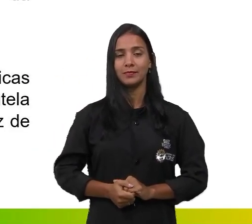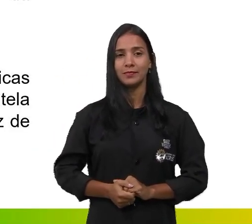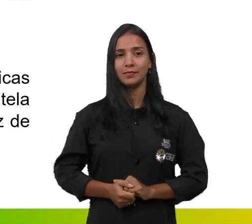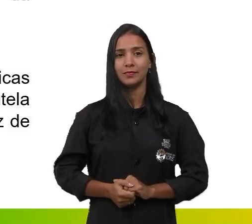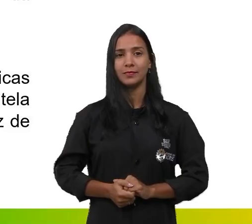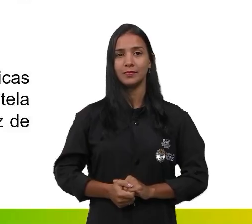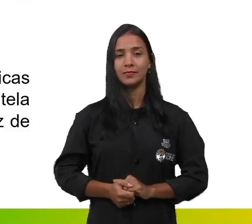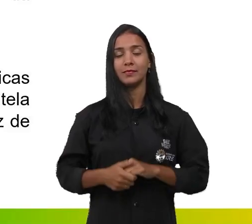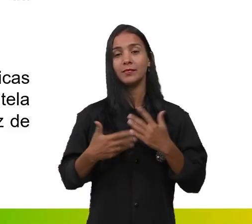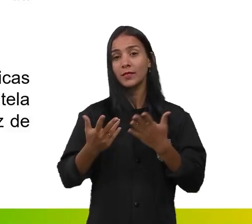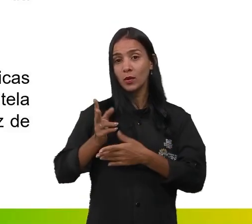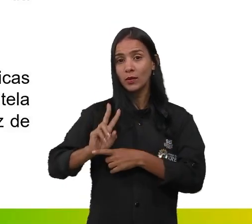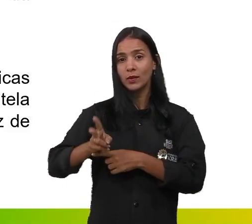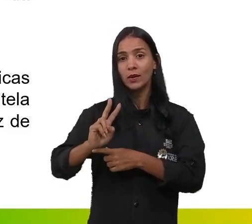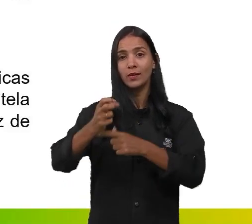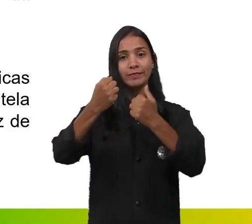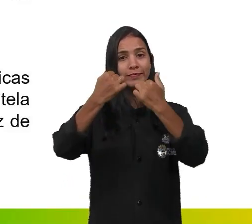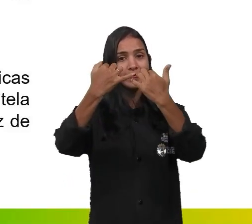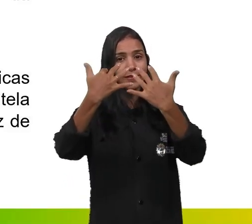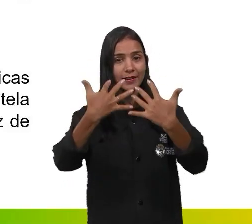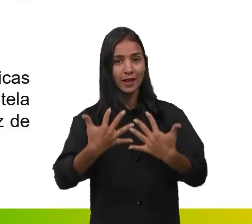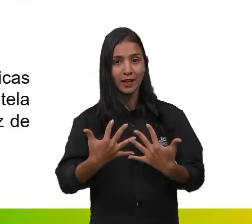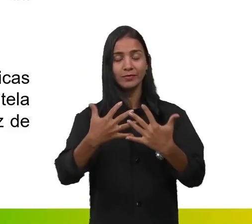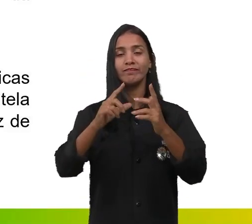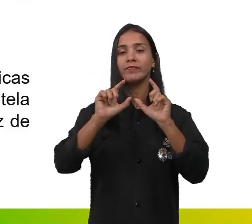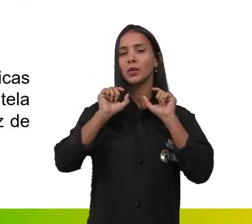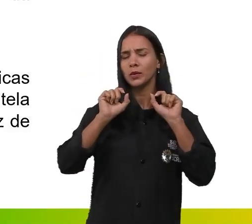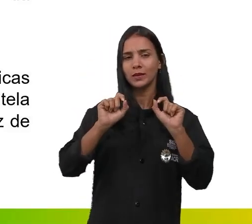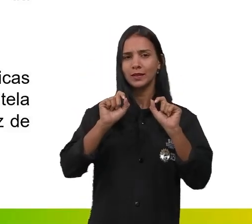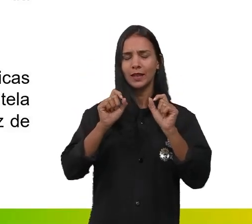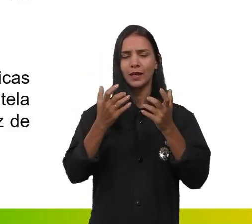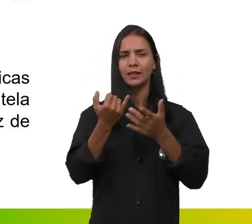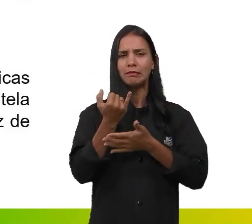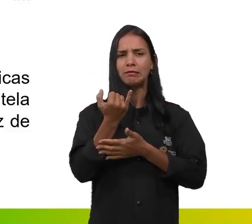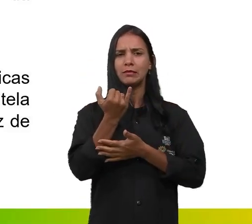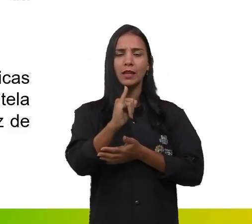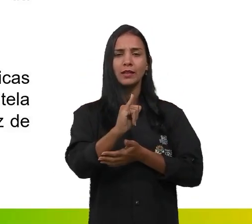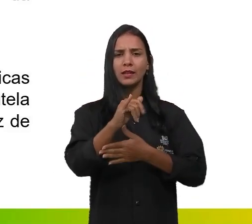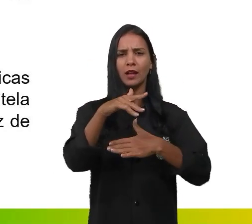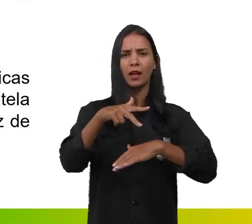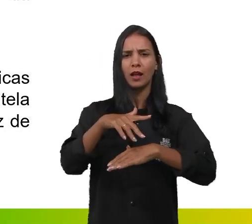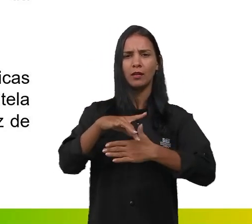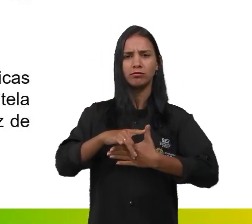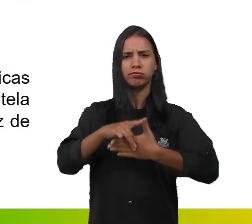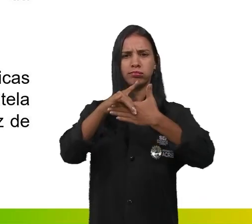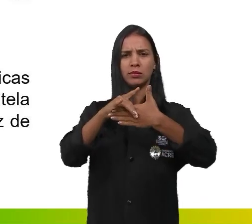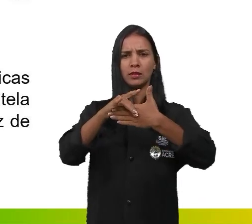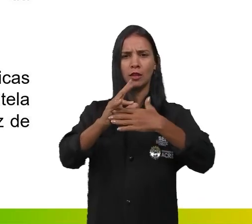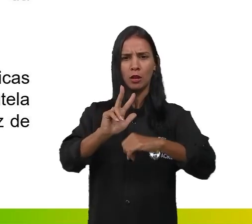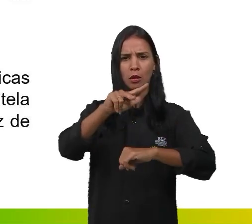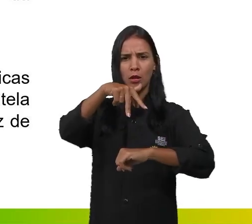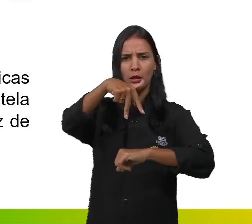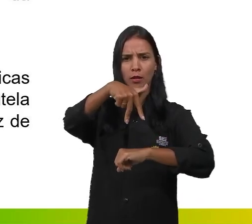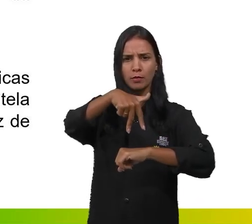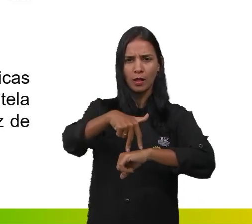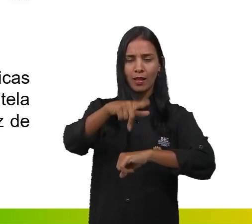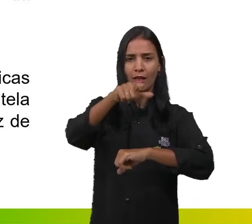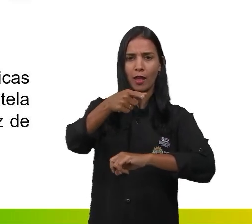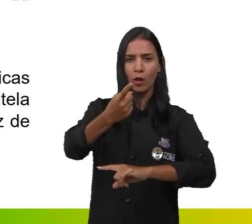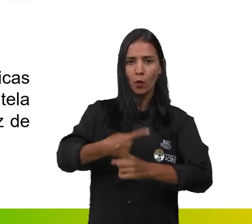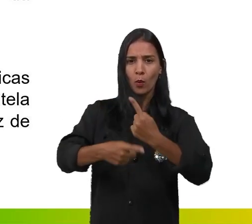na continuação, a gente vai tratar o protagonismo como superação